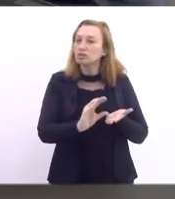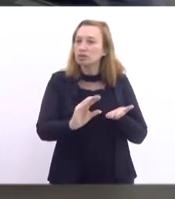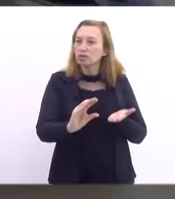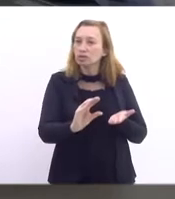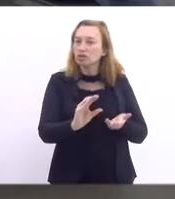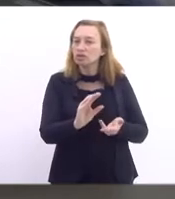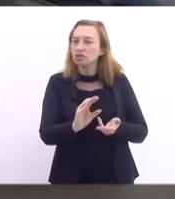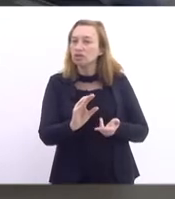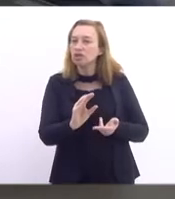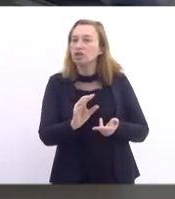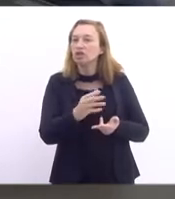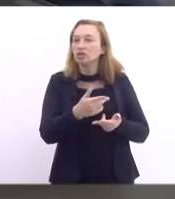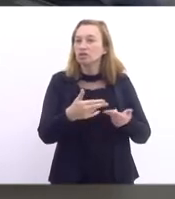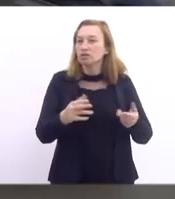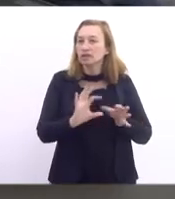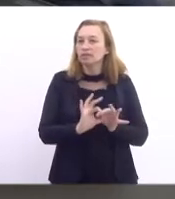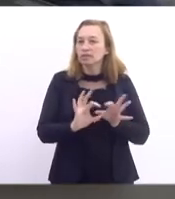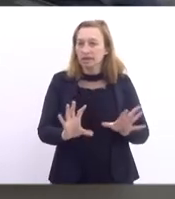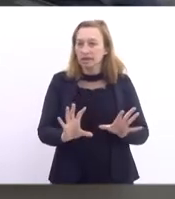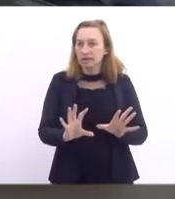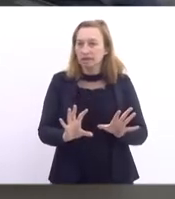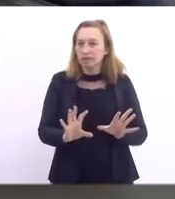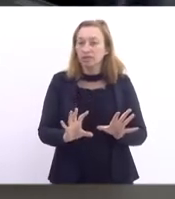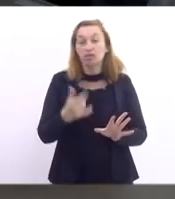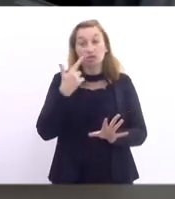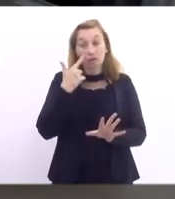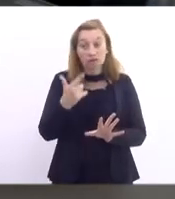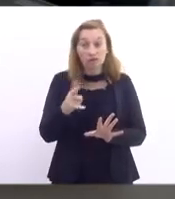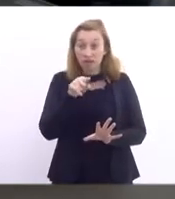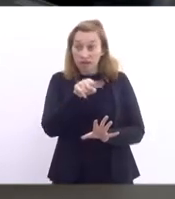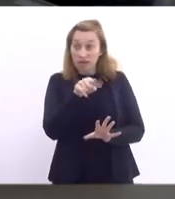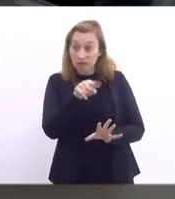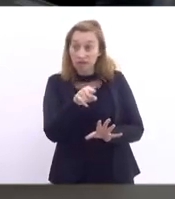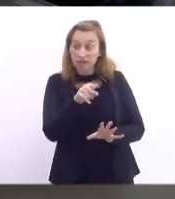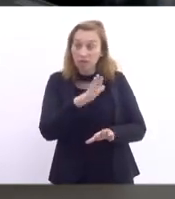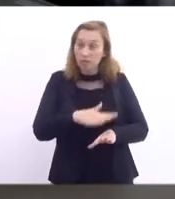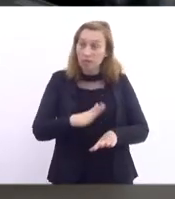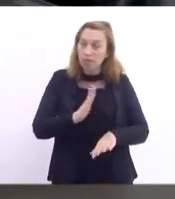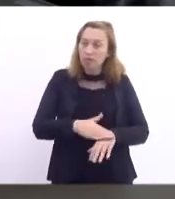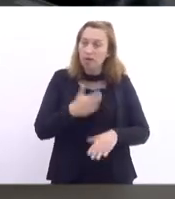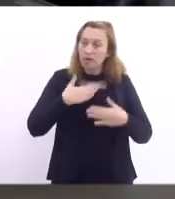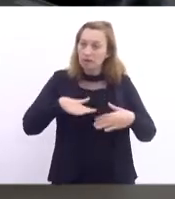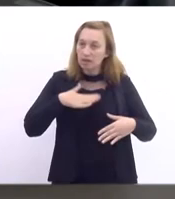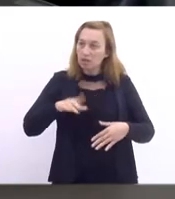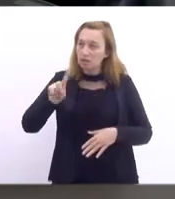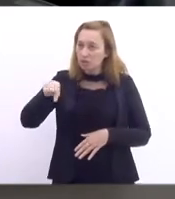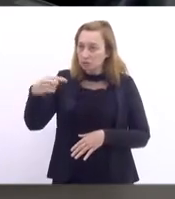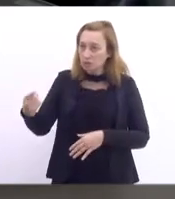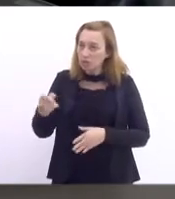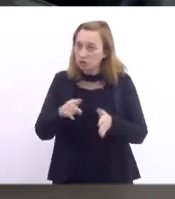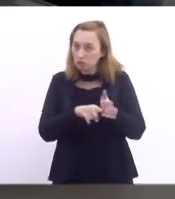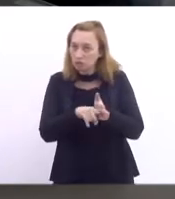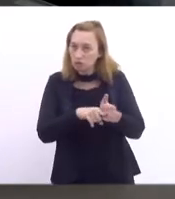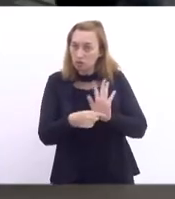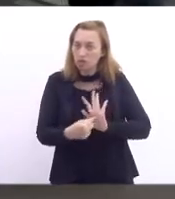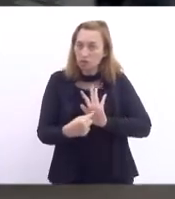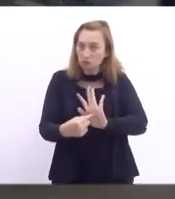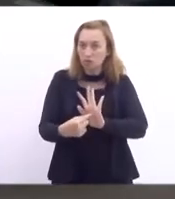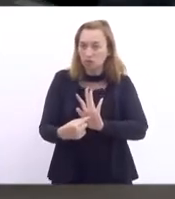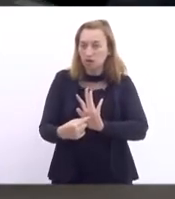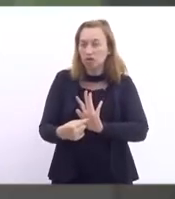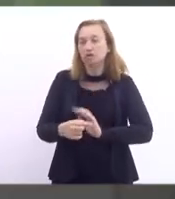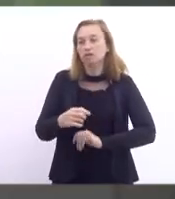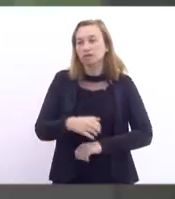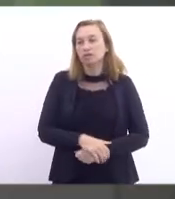autorização legal e a gente vai ver se achado com mais calma na próxima inspeção que eu vou mostrar por enquanto a gente